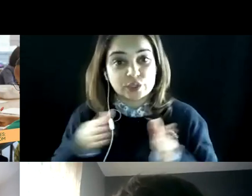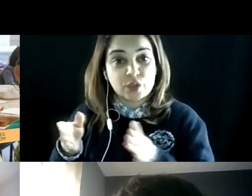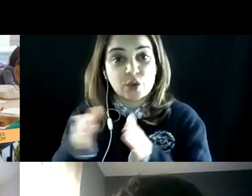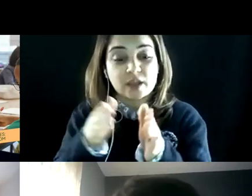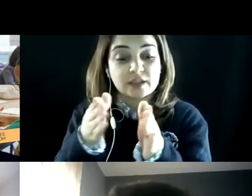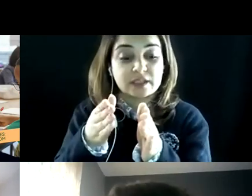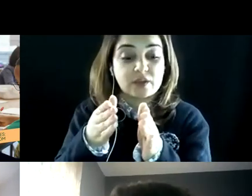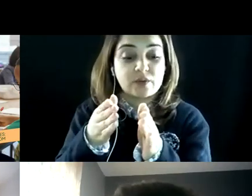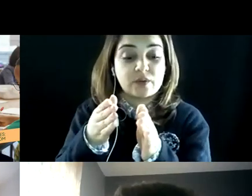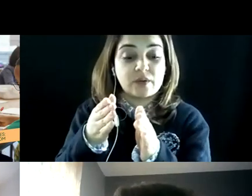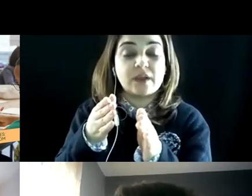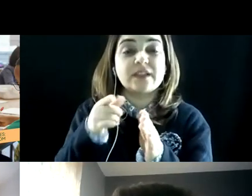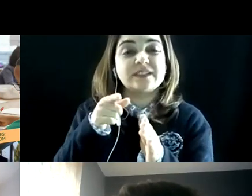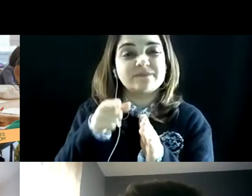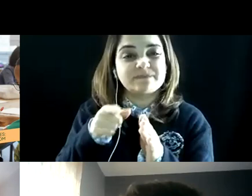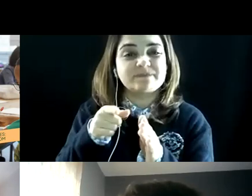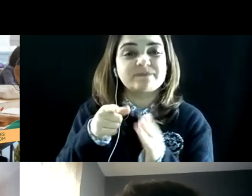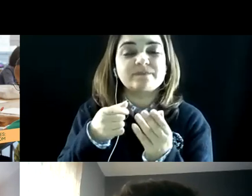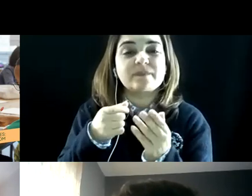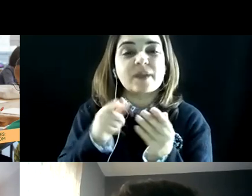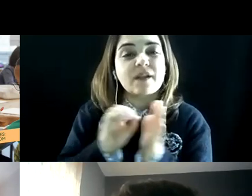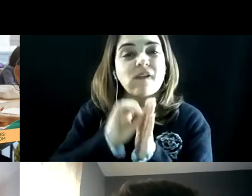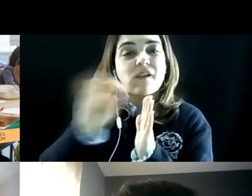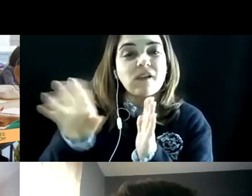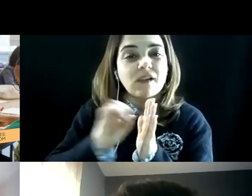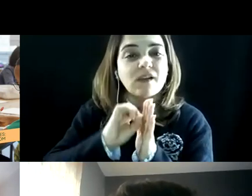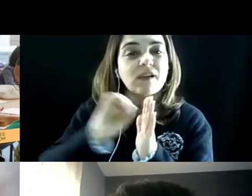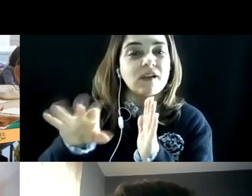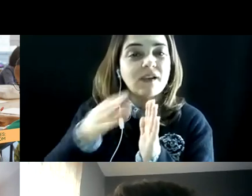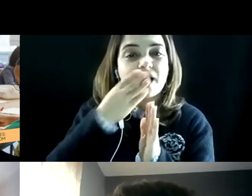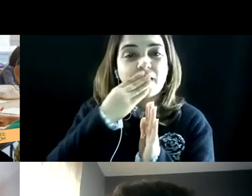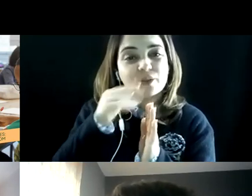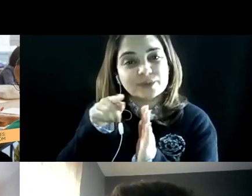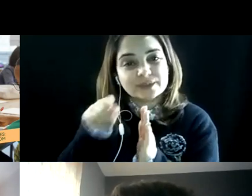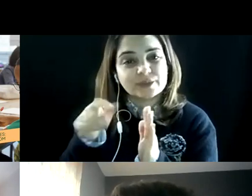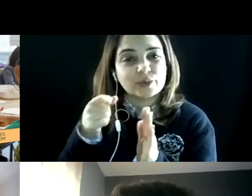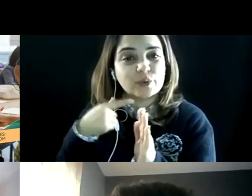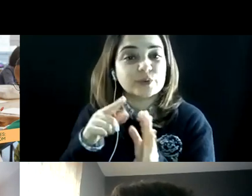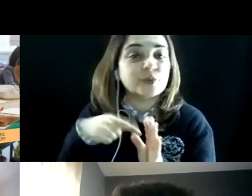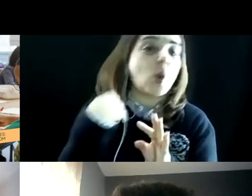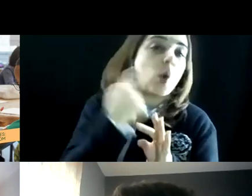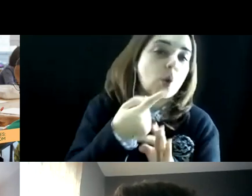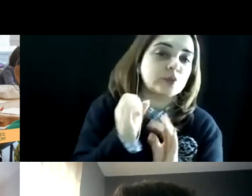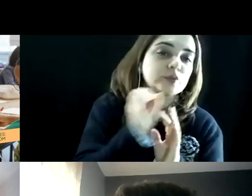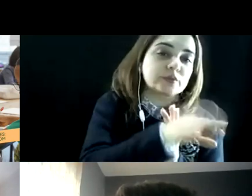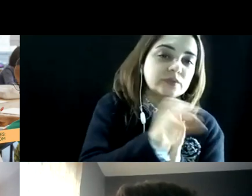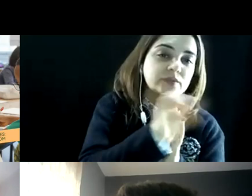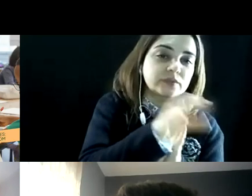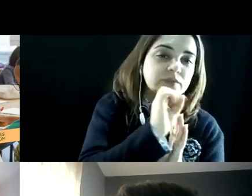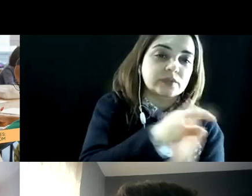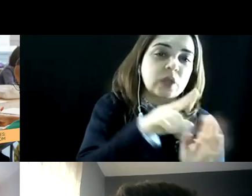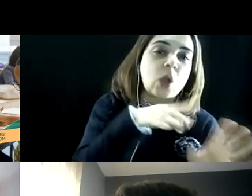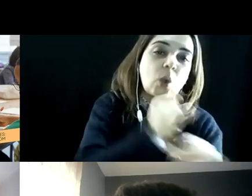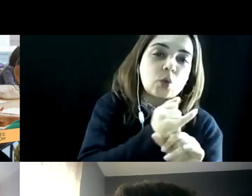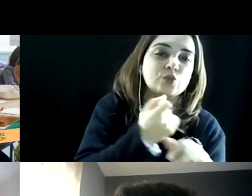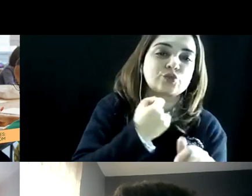parte, têm encaminhado alunos para um determinado tipo de curso, outros para outro tipo de curso e outros para outro tipo de curso, né?